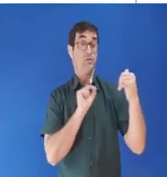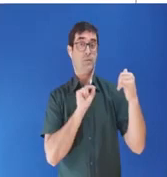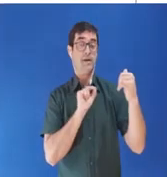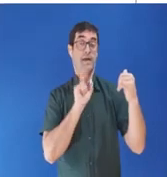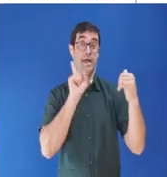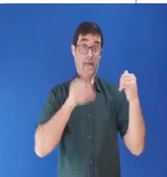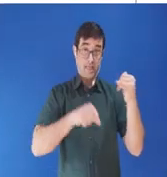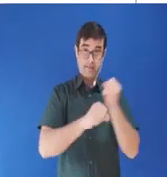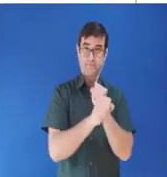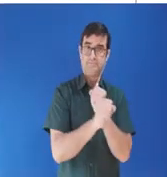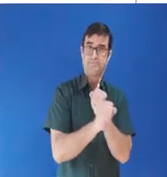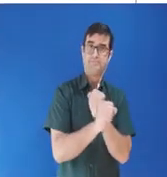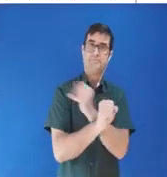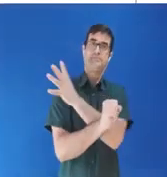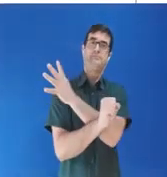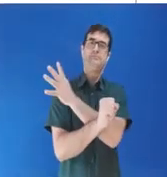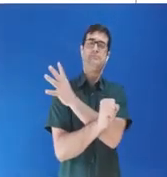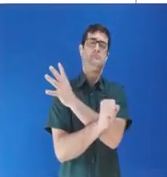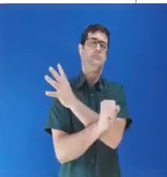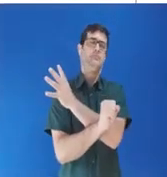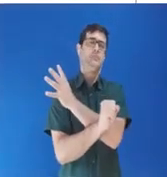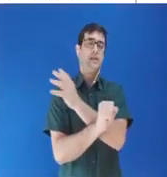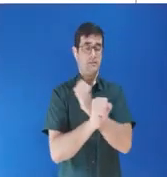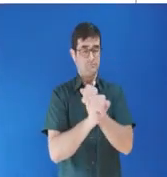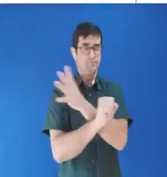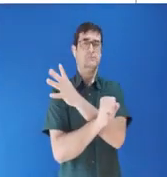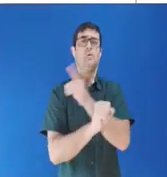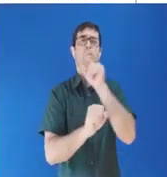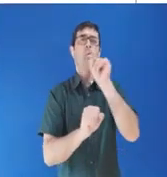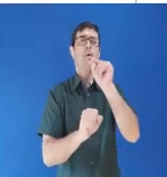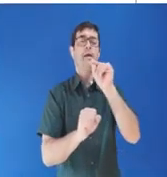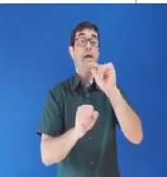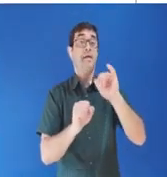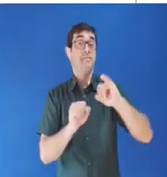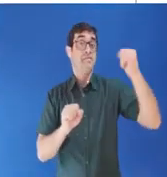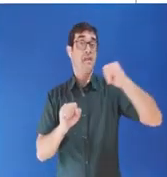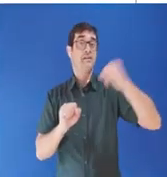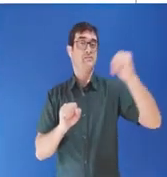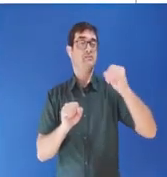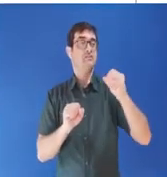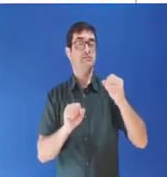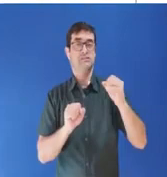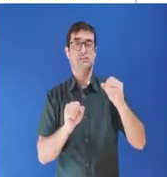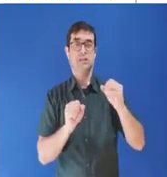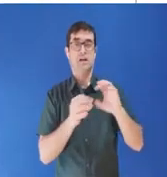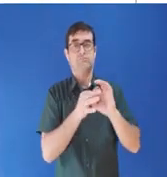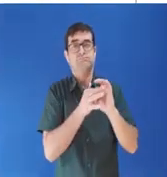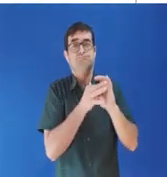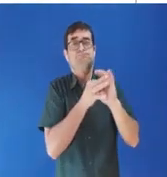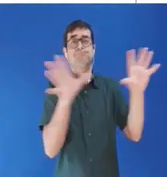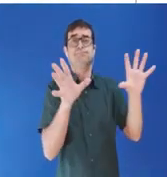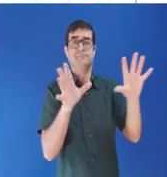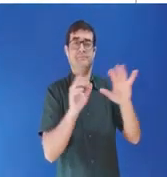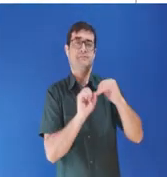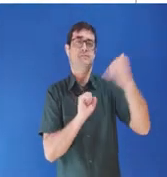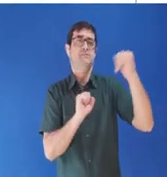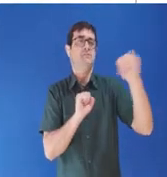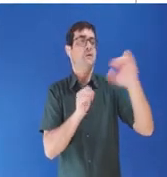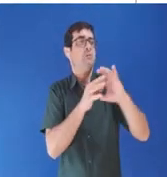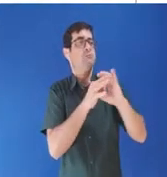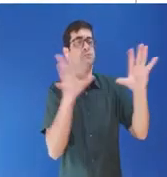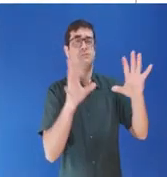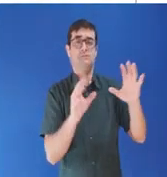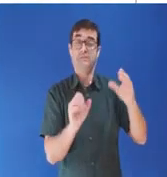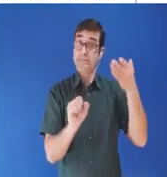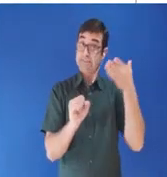é exotérmico, quer dizer que ele liberou energia, então ele vai perder essa energia, né? Ele está liberando, então da onde